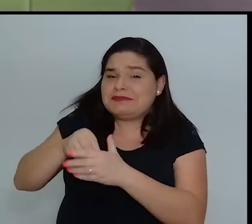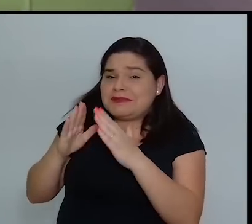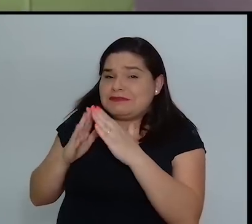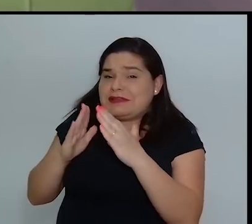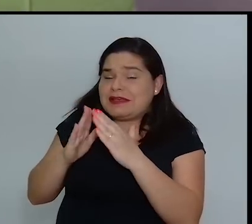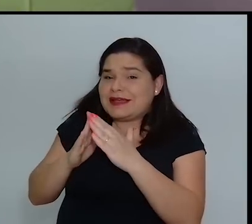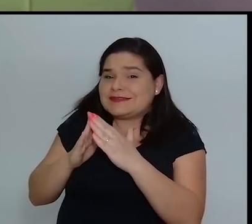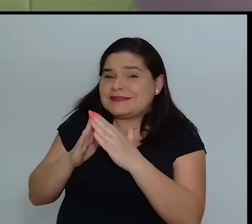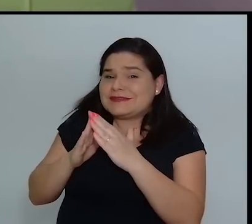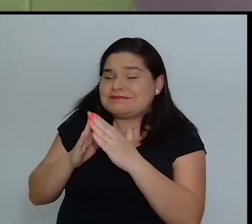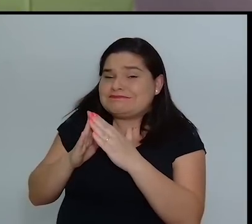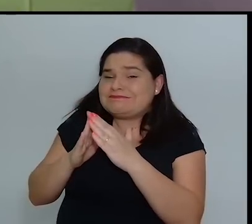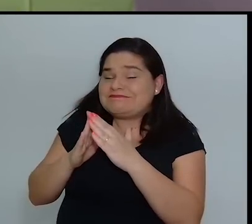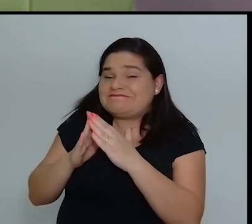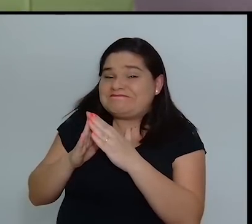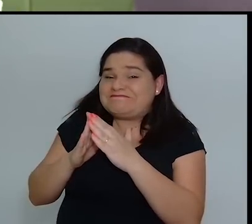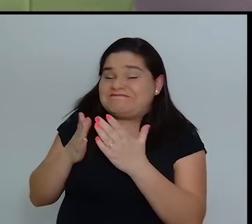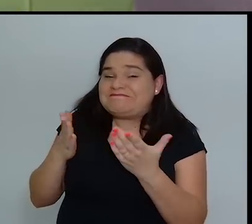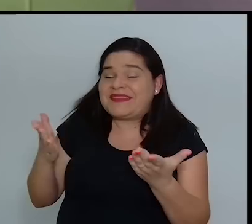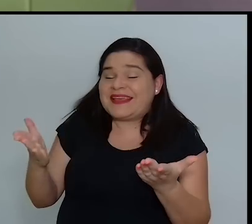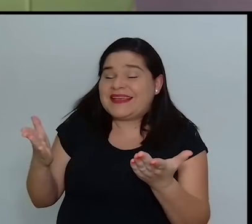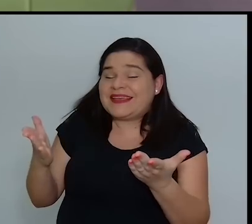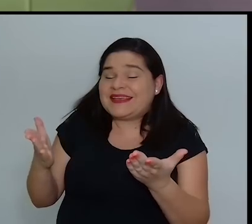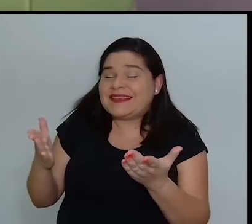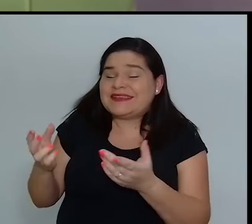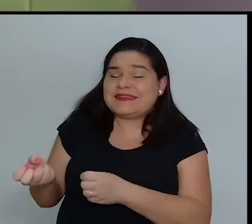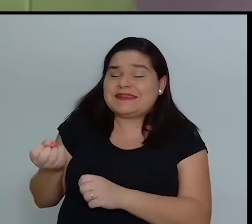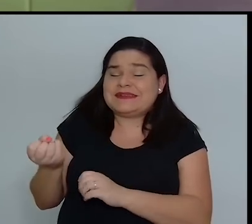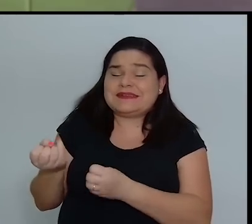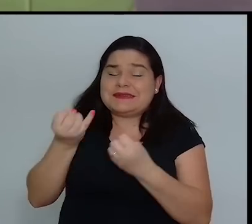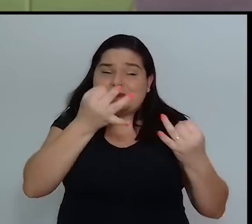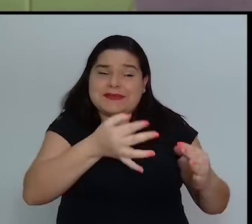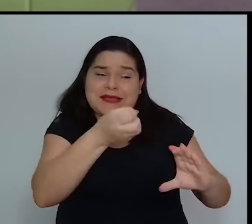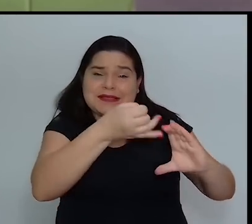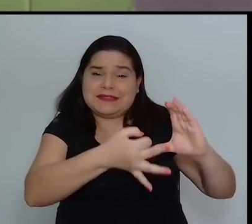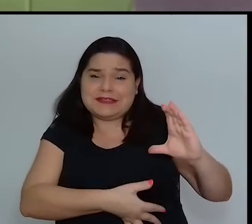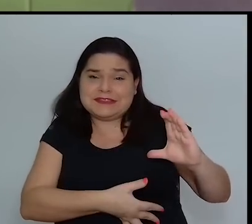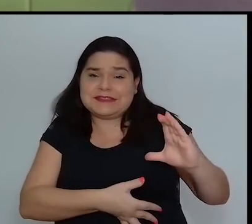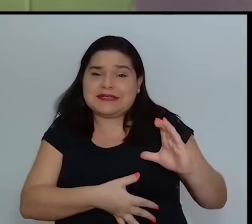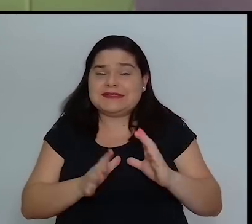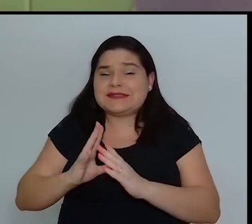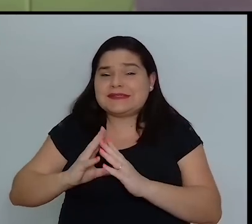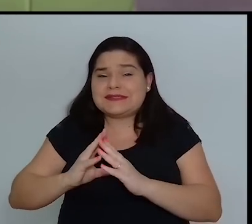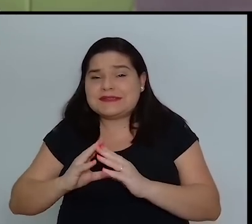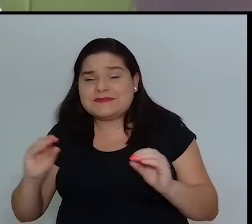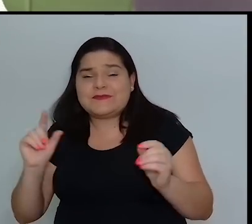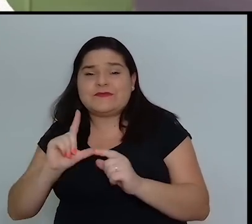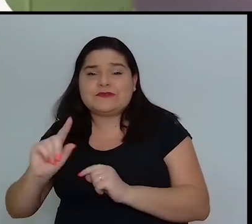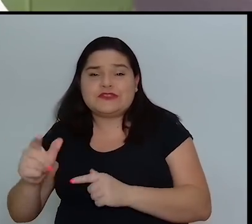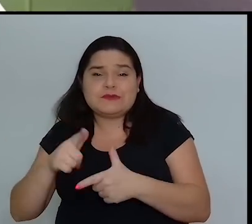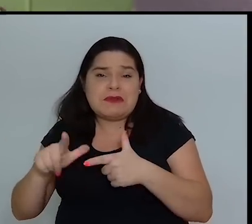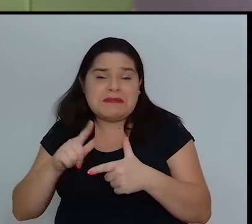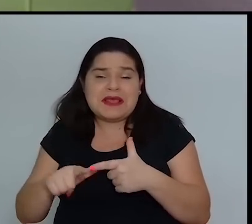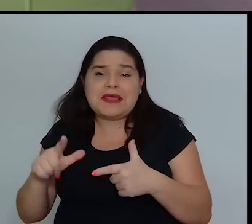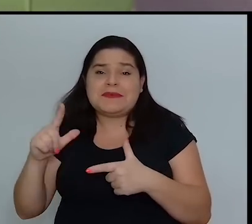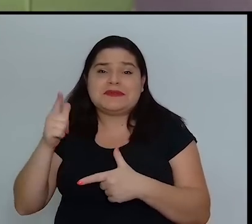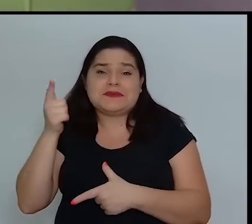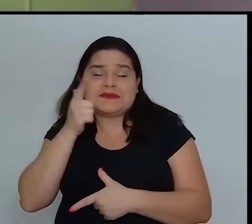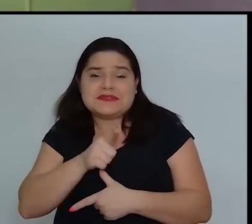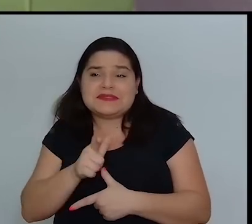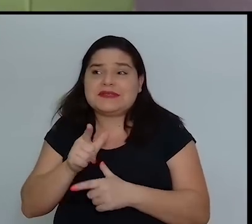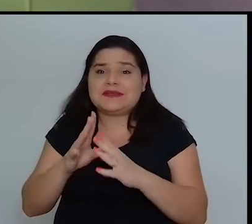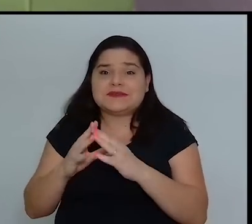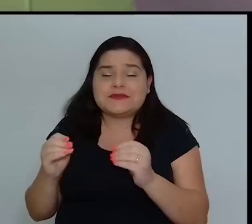da Vó em Alphaville esse tipo de característica ele sai de situações de crise Então acho que essa é a primeira